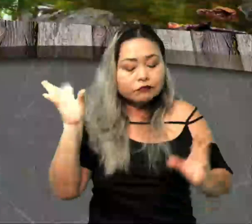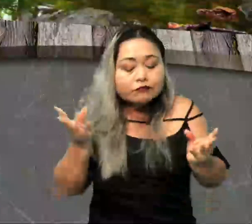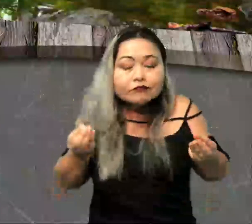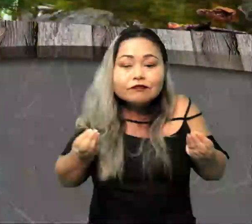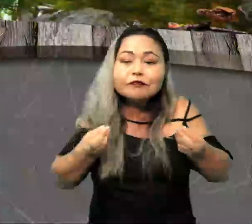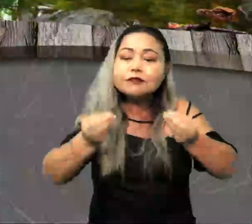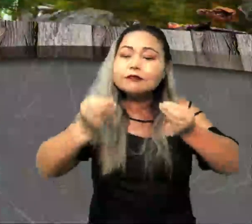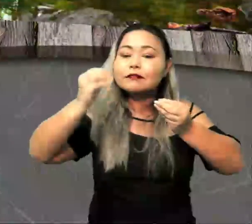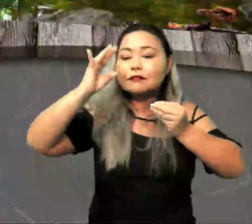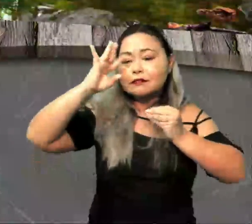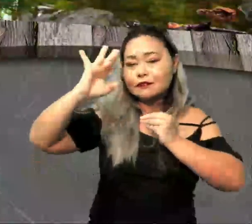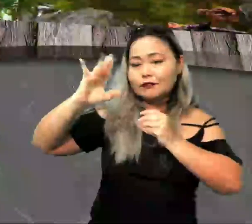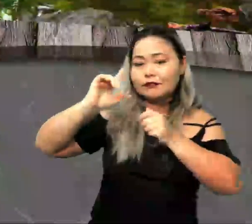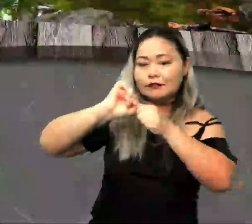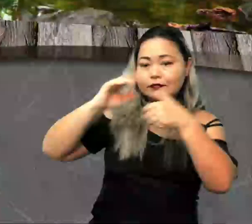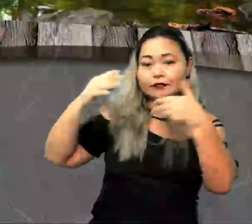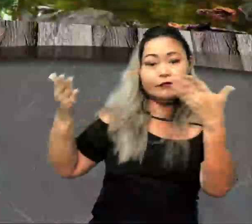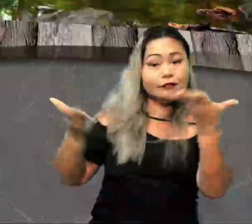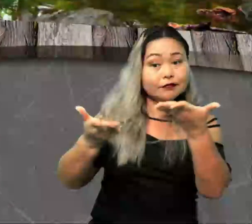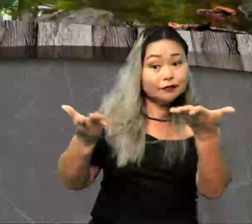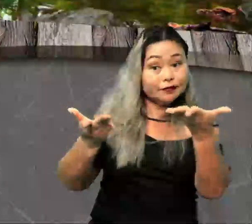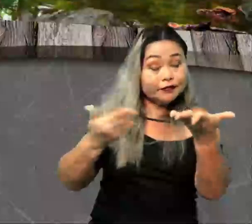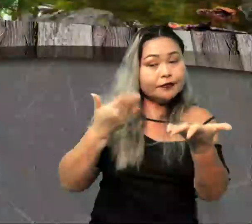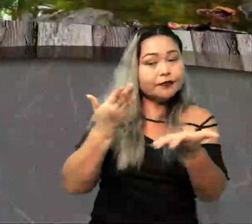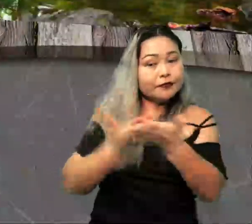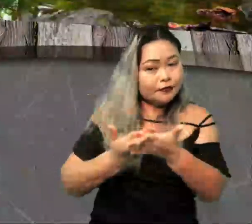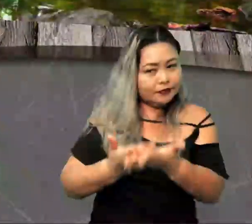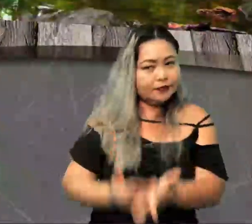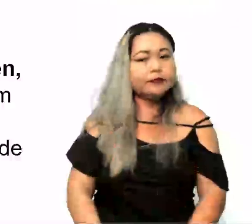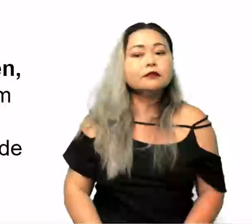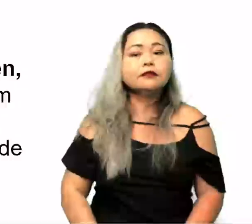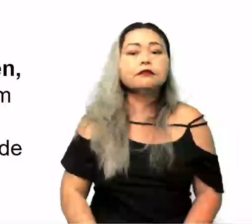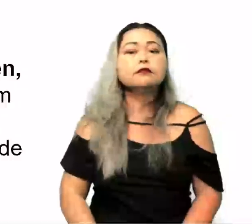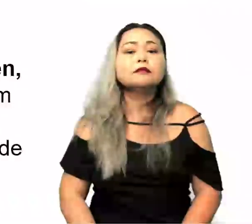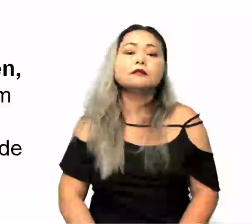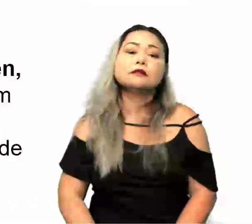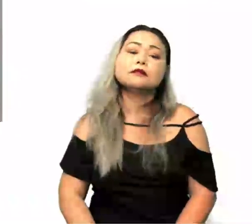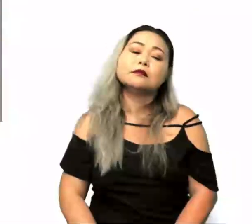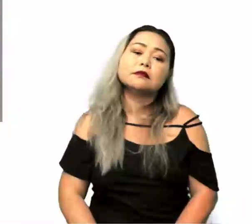a teoria que nós vamos falar na aula de hoje. Vamos continuar?